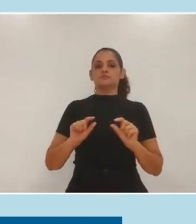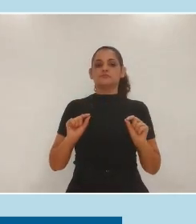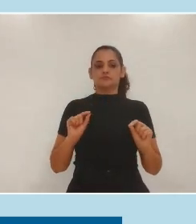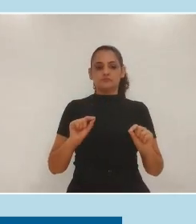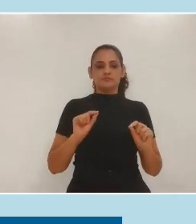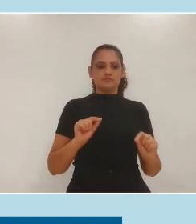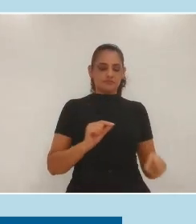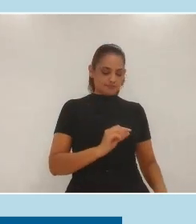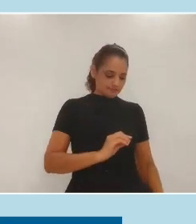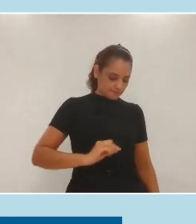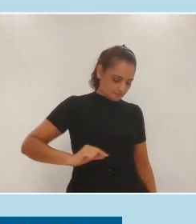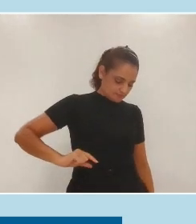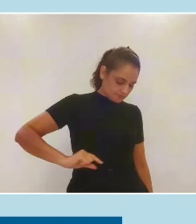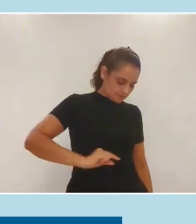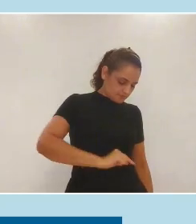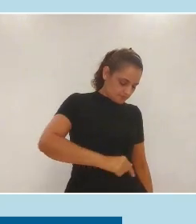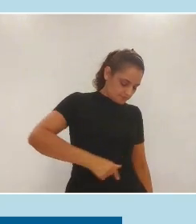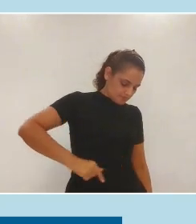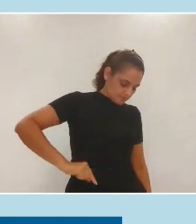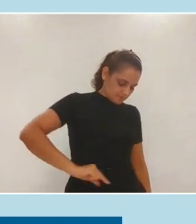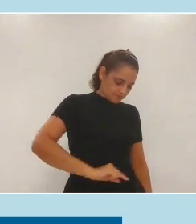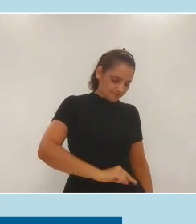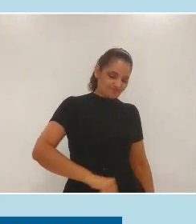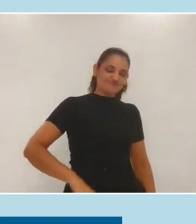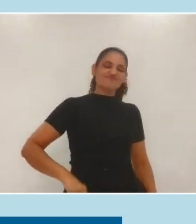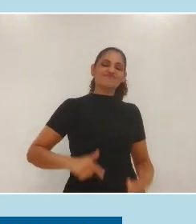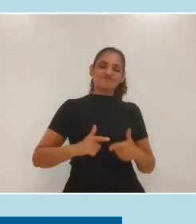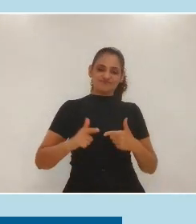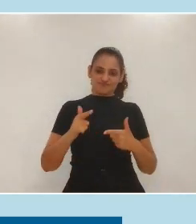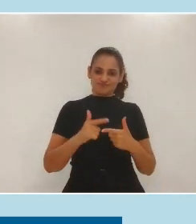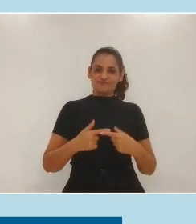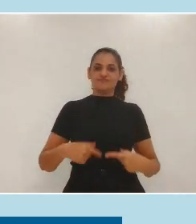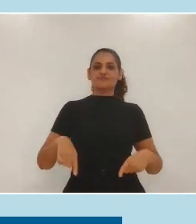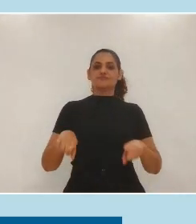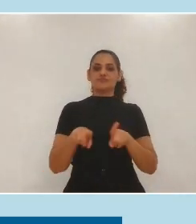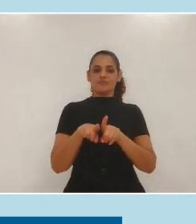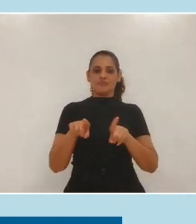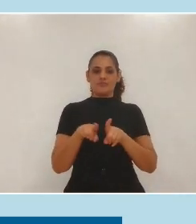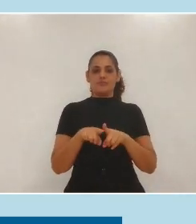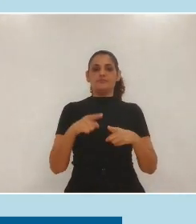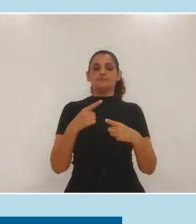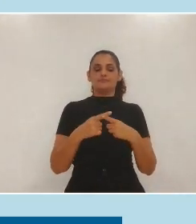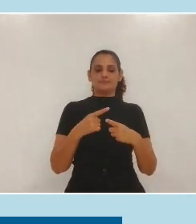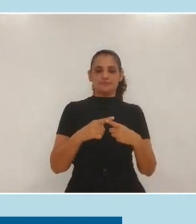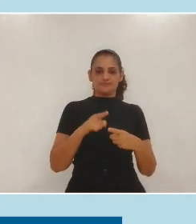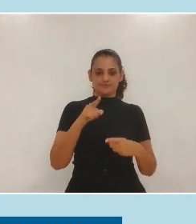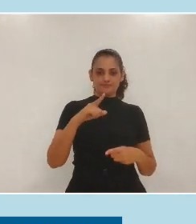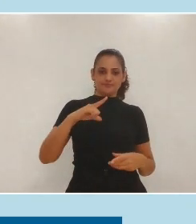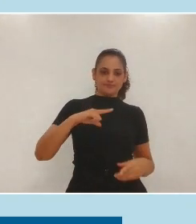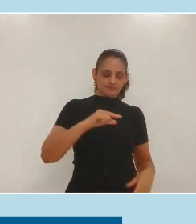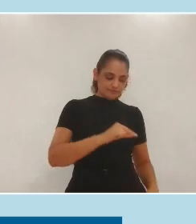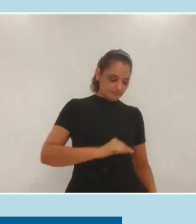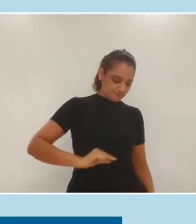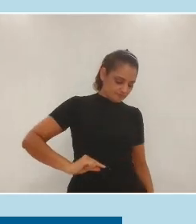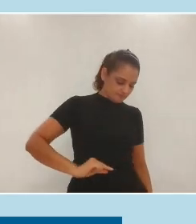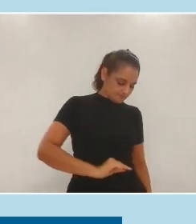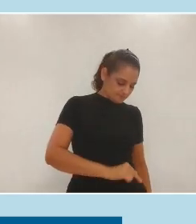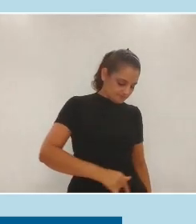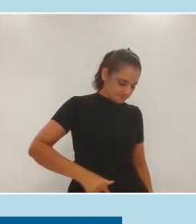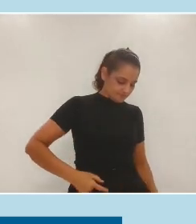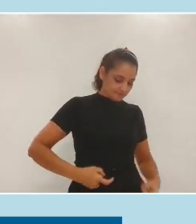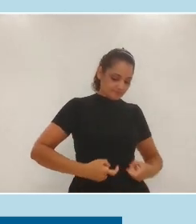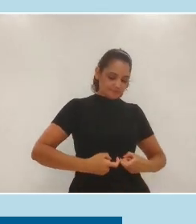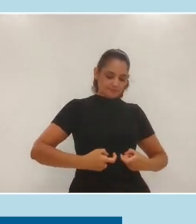intestino obstrutivo. Por quê? Se você tem um intestino na qual ele estica, porque ó,